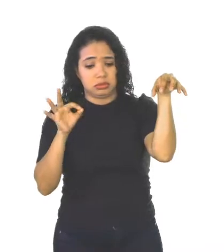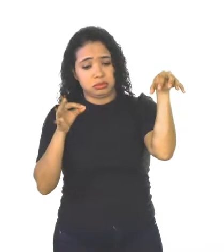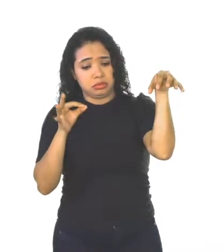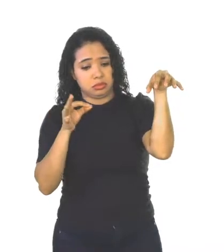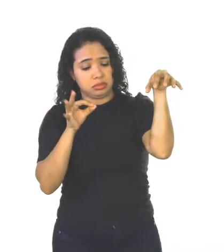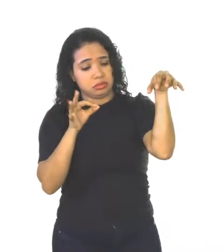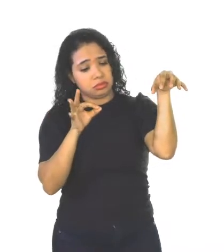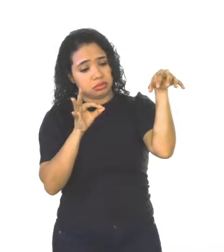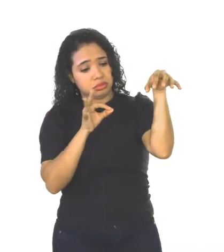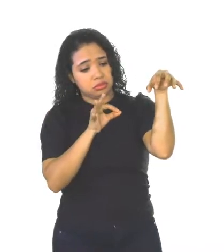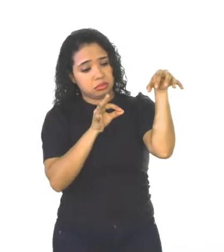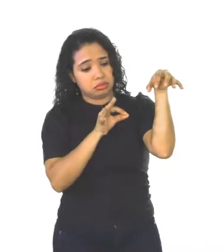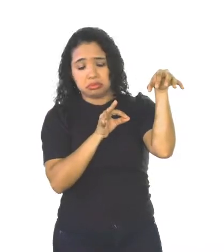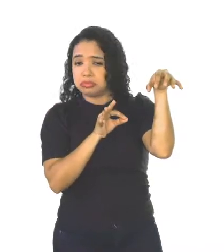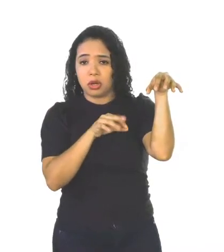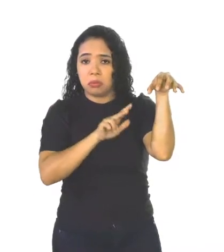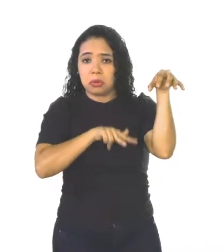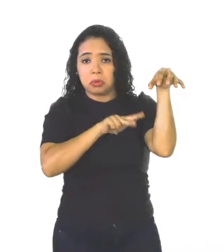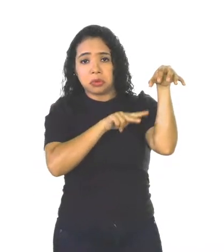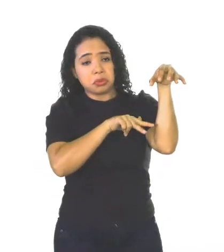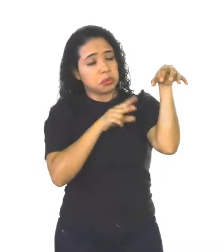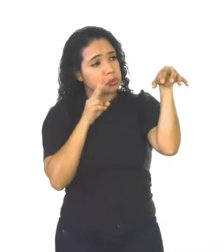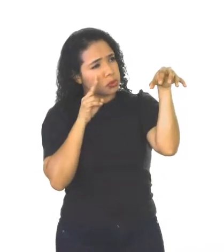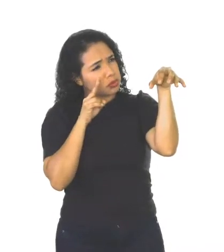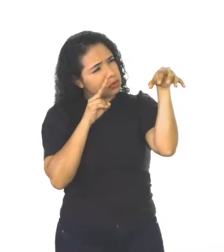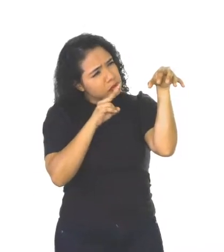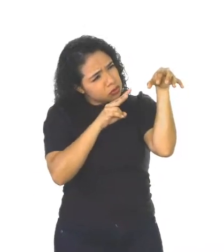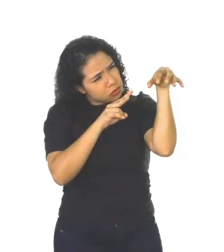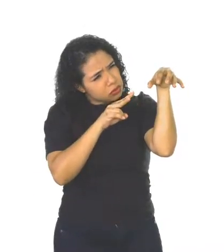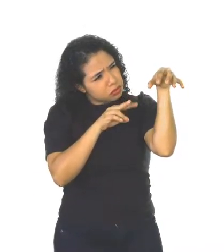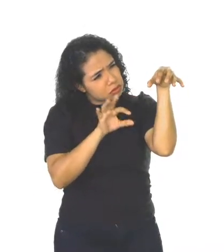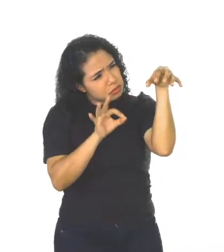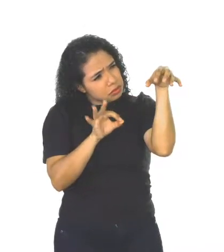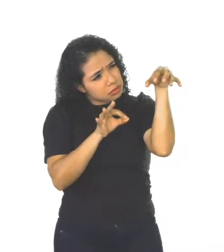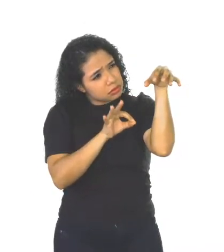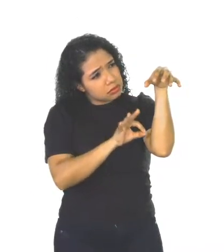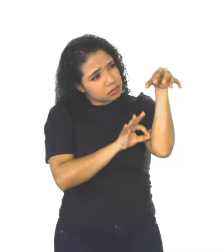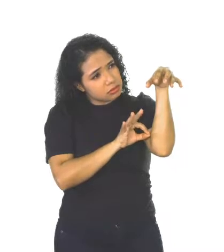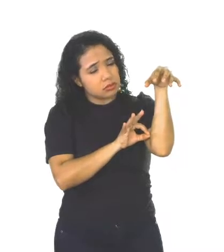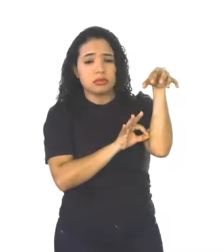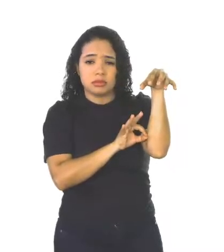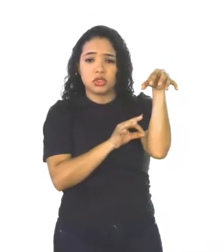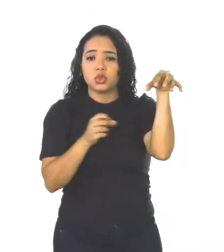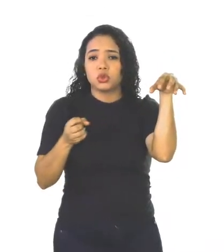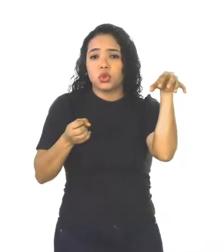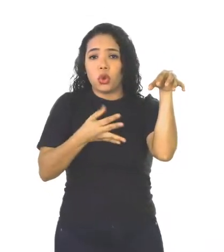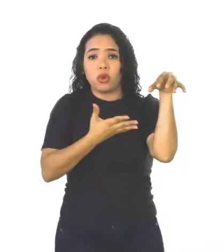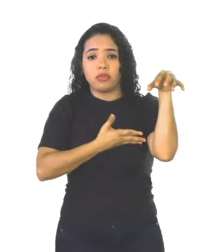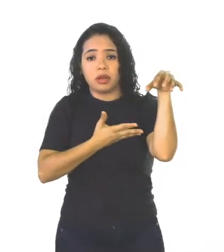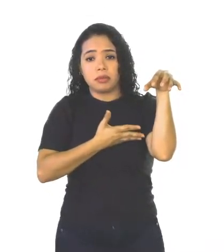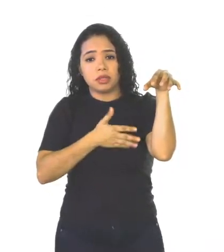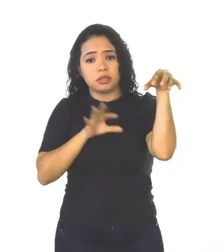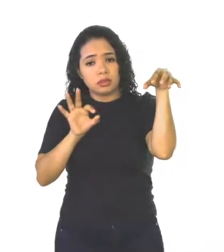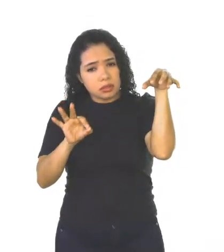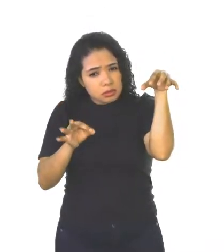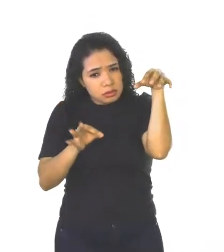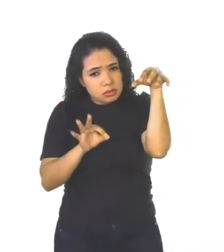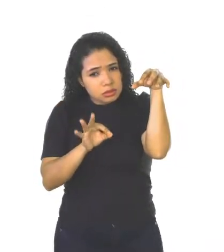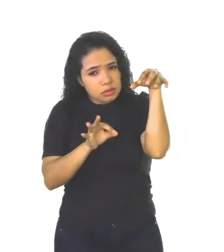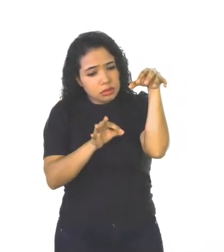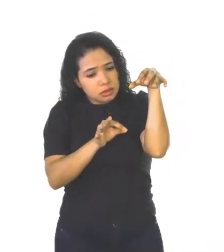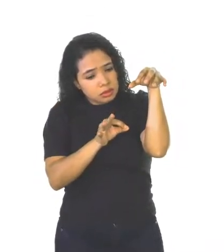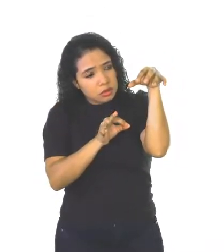por enquanto não voava, pôde ver bem seu novo amigo. Assim se entreolharam de perto e,